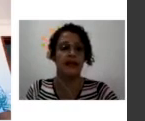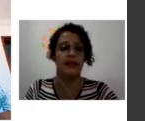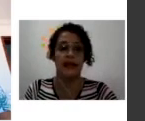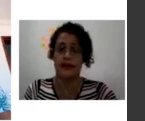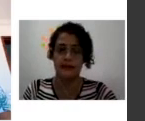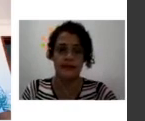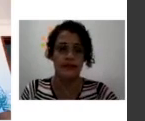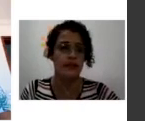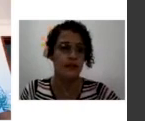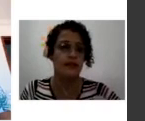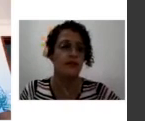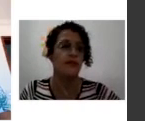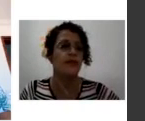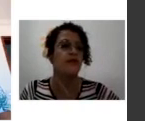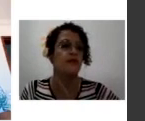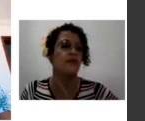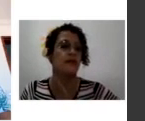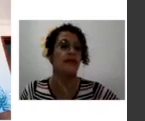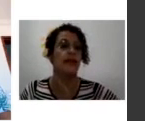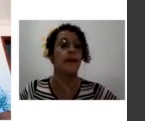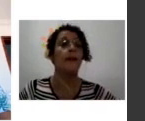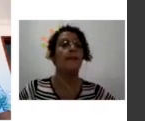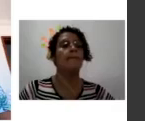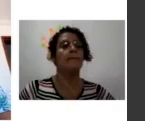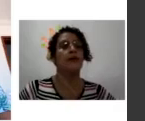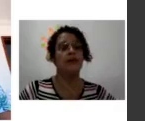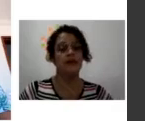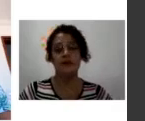Lima Aspis, acredito que é assim que pronunciei o último sobrenome dela,